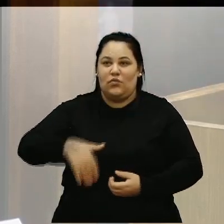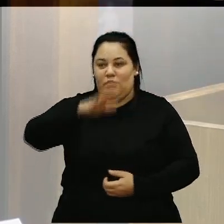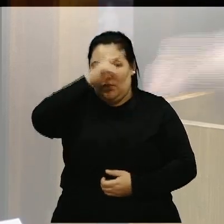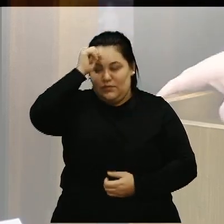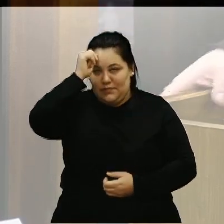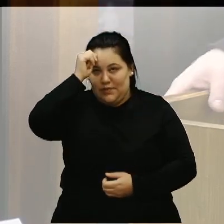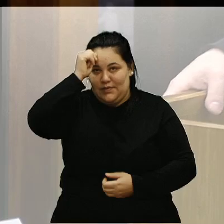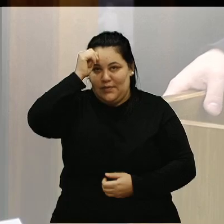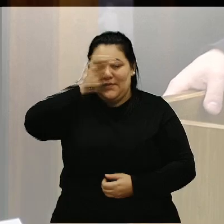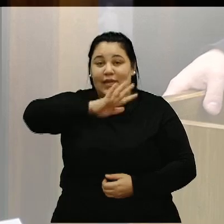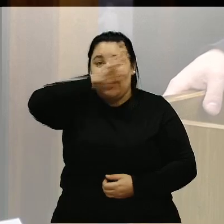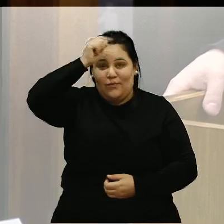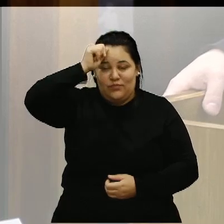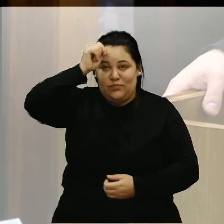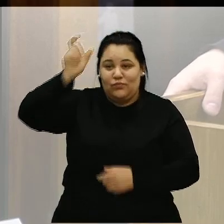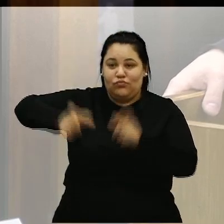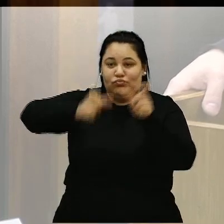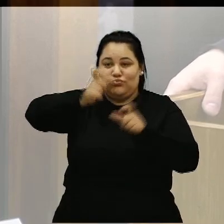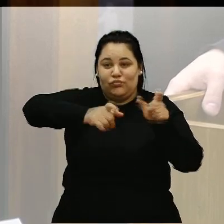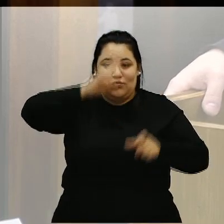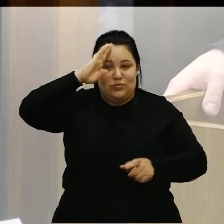nas guardas municipais,